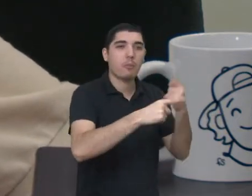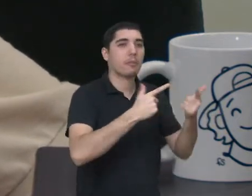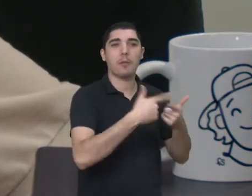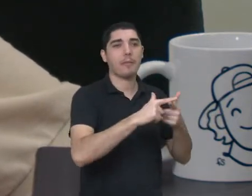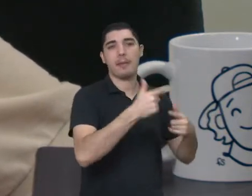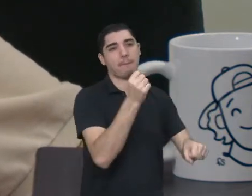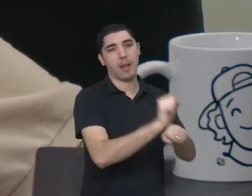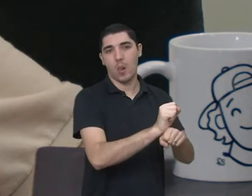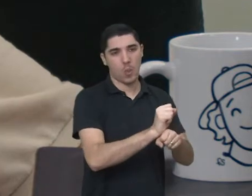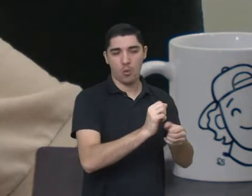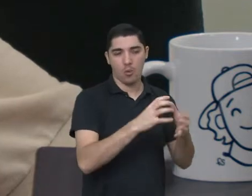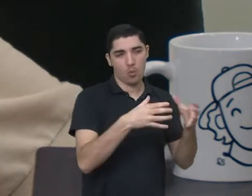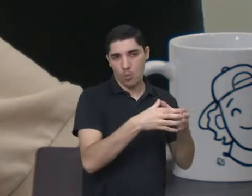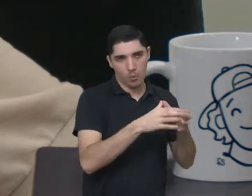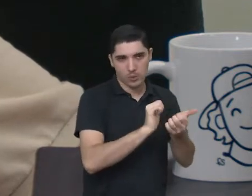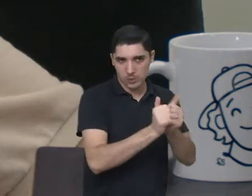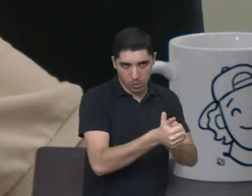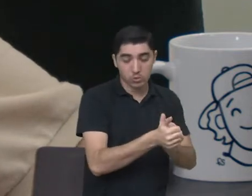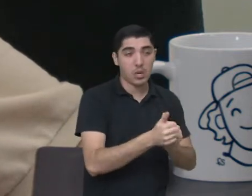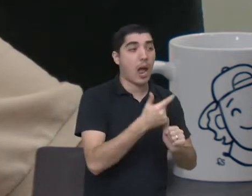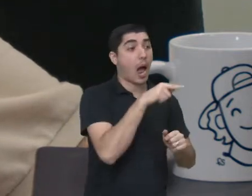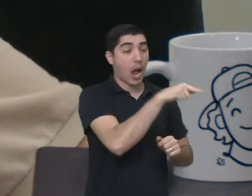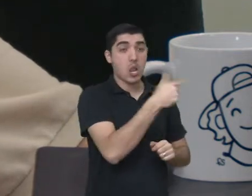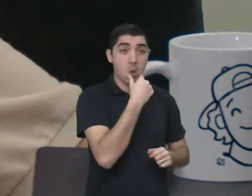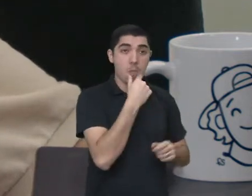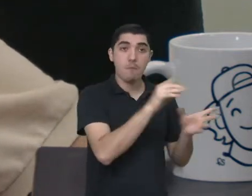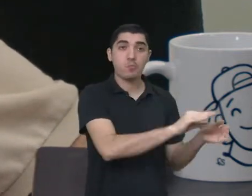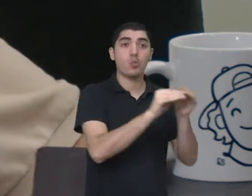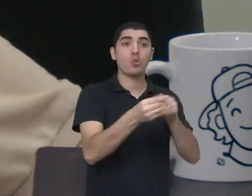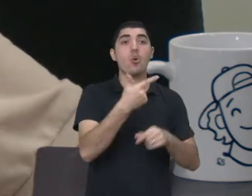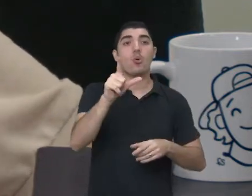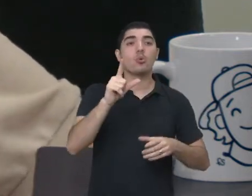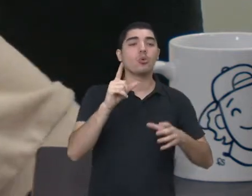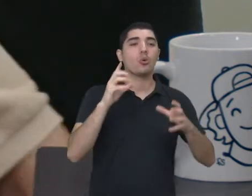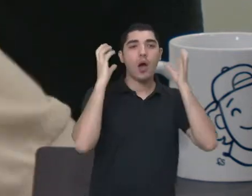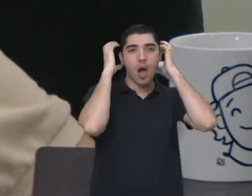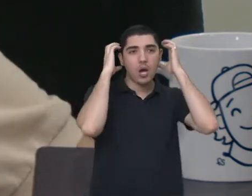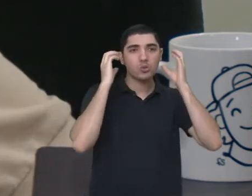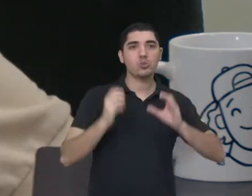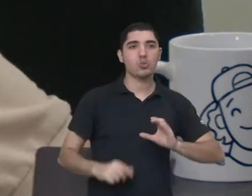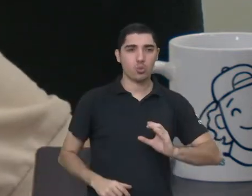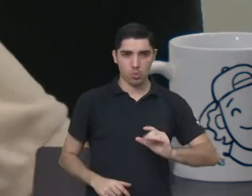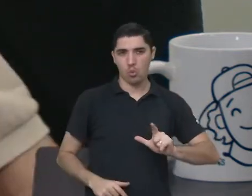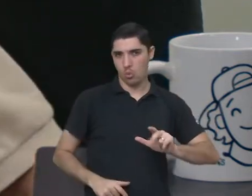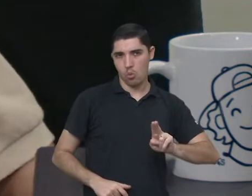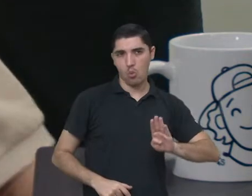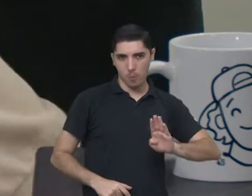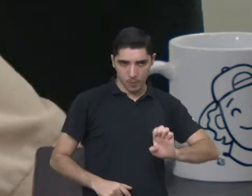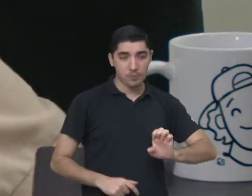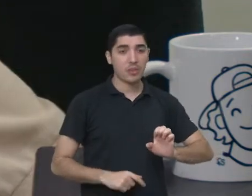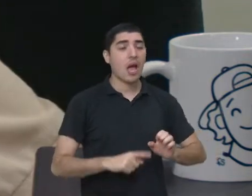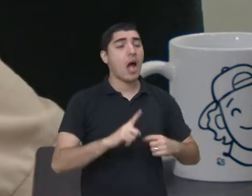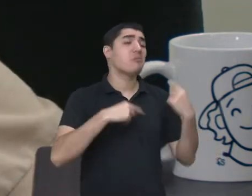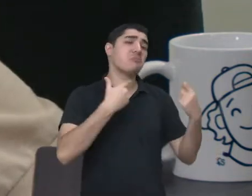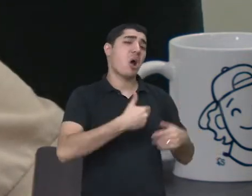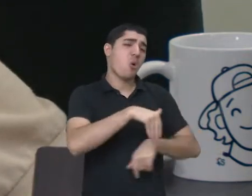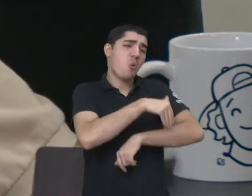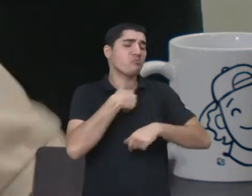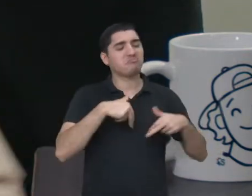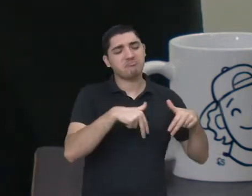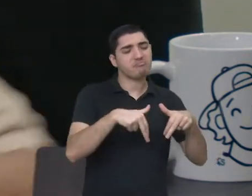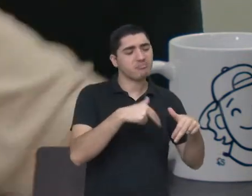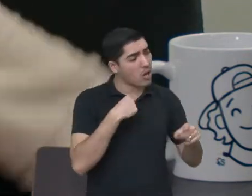voou o Bandeirante, primeiro voo do Bandeirante. Você falou bem. Eu sempre falei. Não, mal dos outros, com certeza eu não falei. Brincadeira, né?